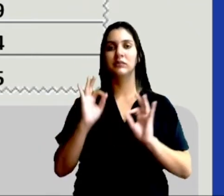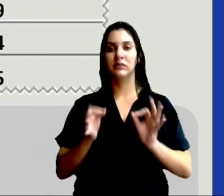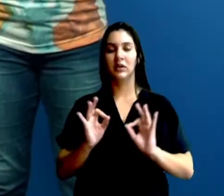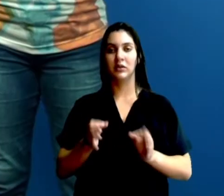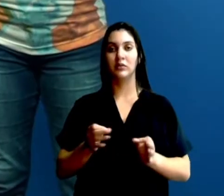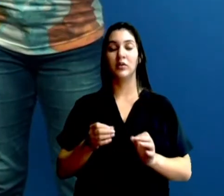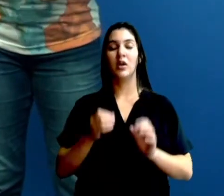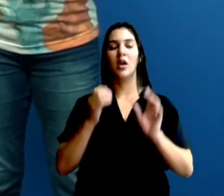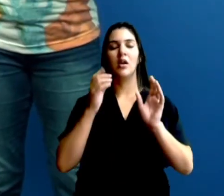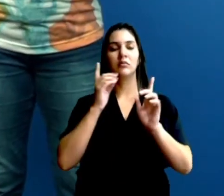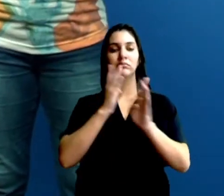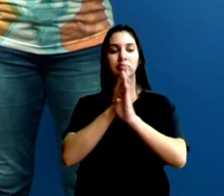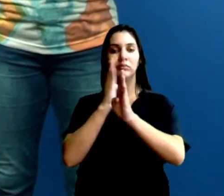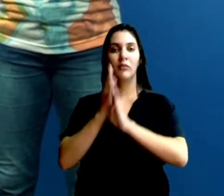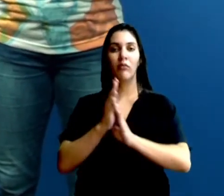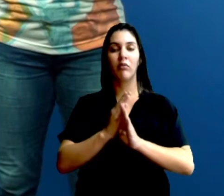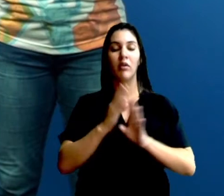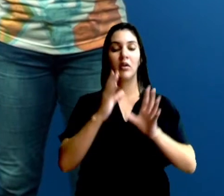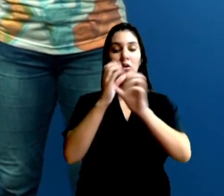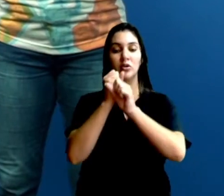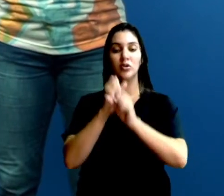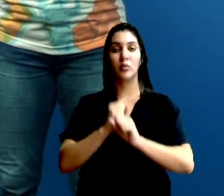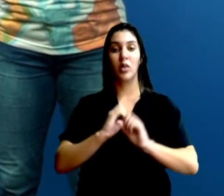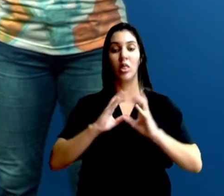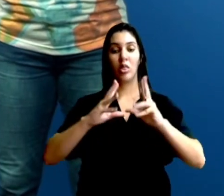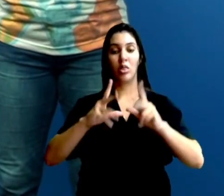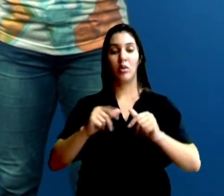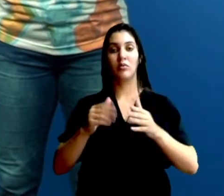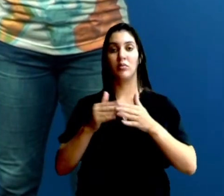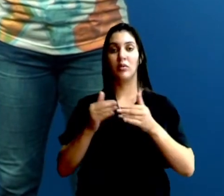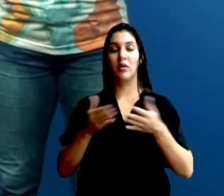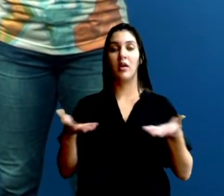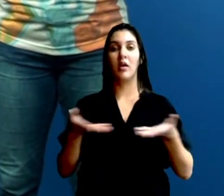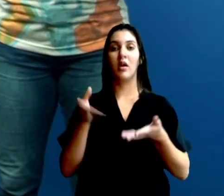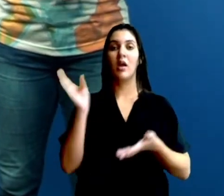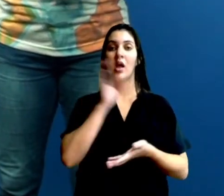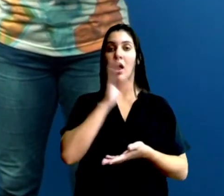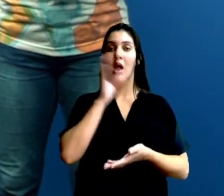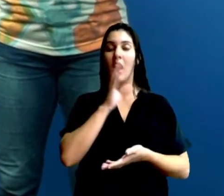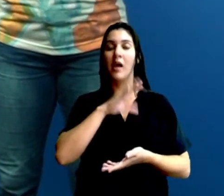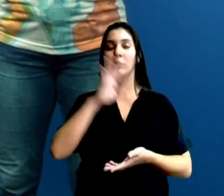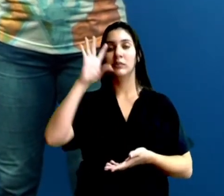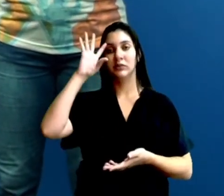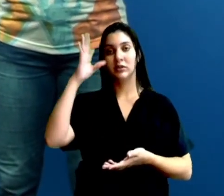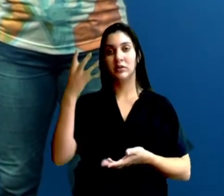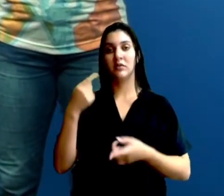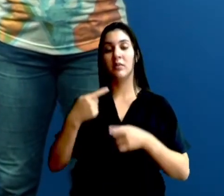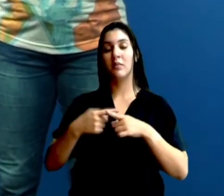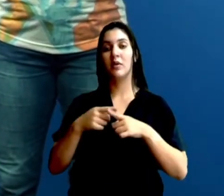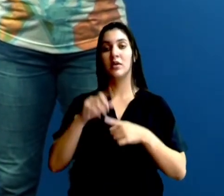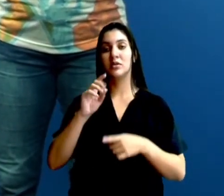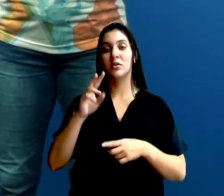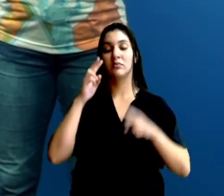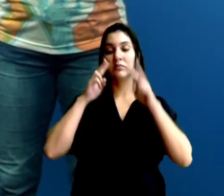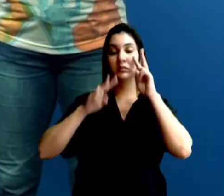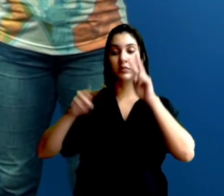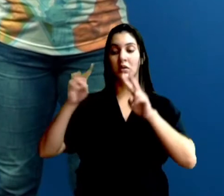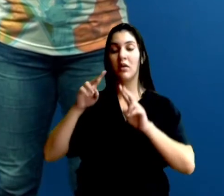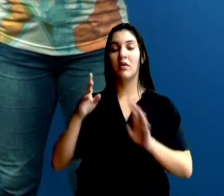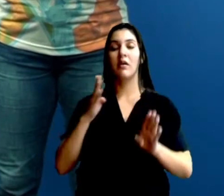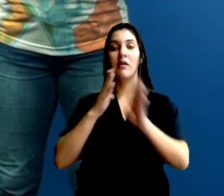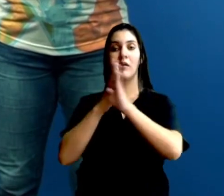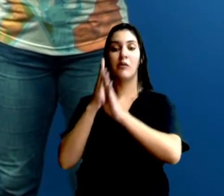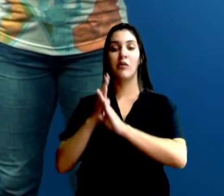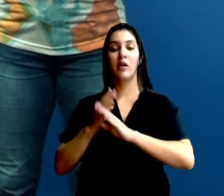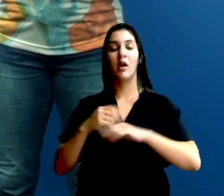Pronto. Achou o total de todas as encomendas? Agora vai ser rápido resolver. Porque a gente só vai localizar o que a